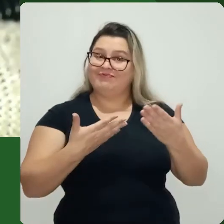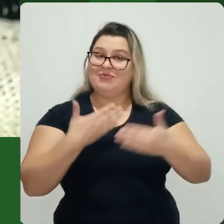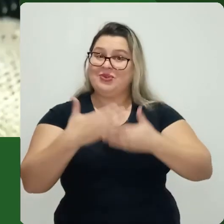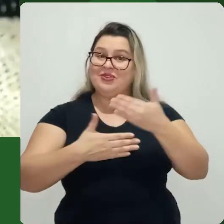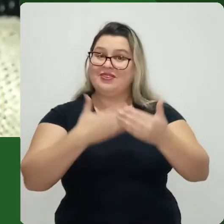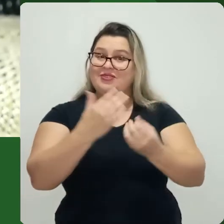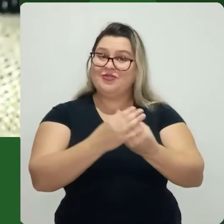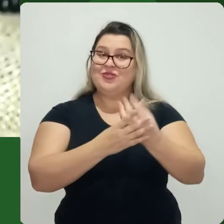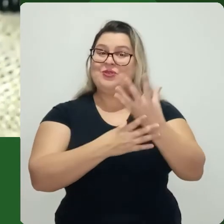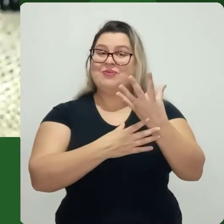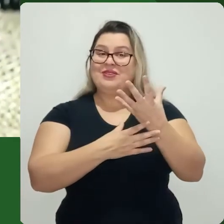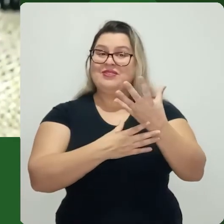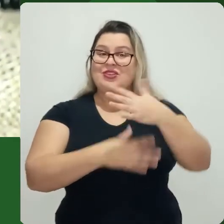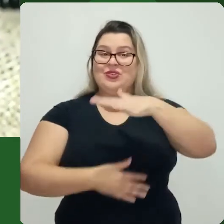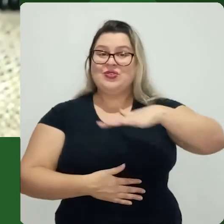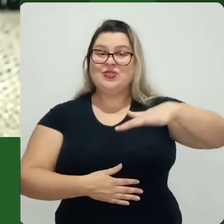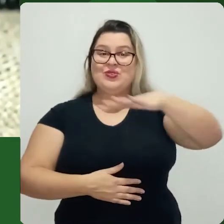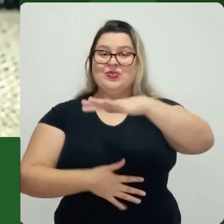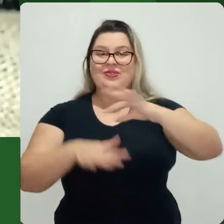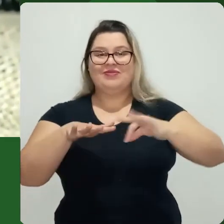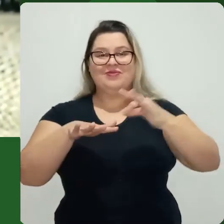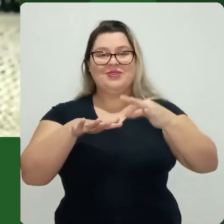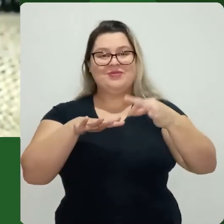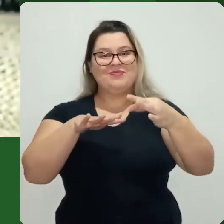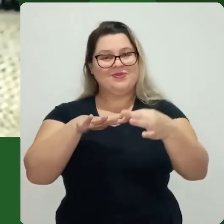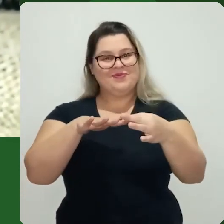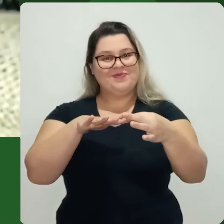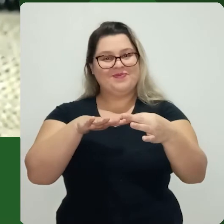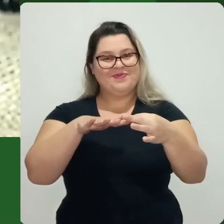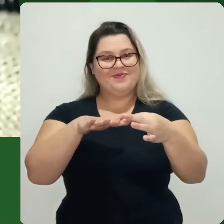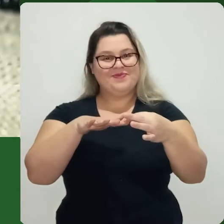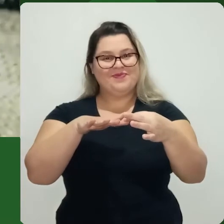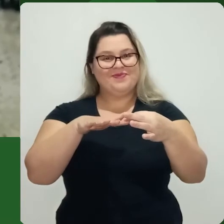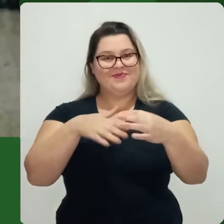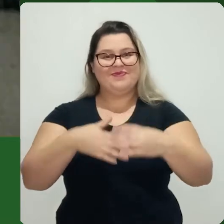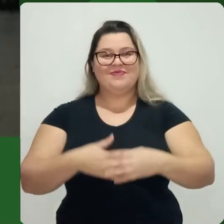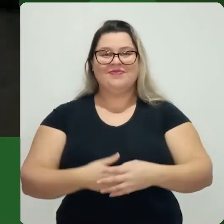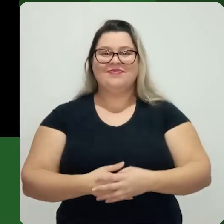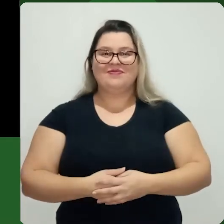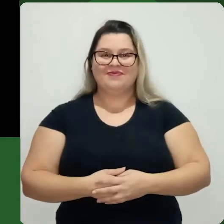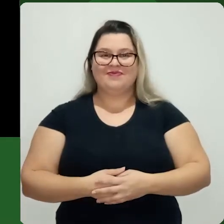Aí está o processo de formação na zona de tecimento.